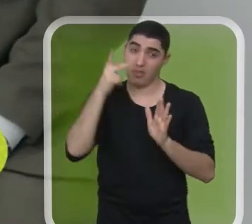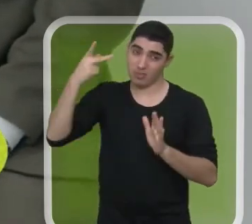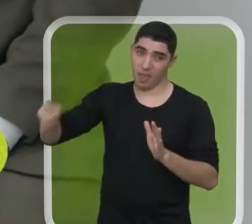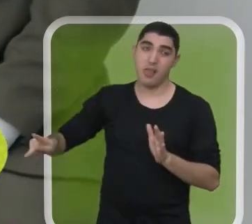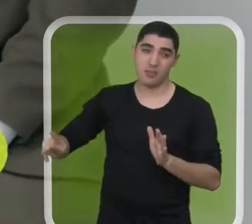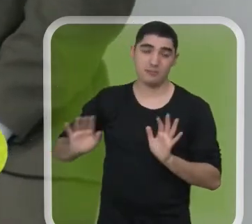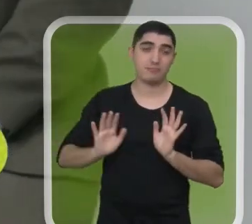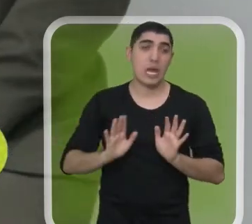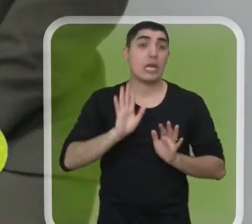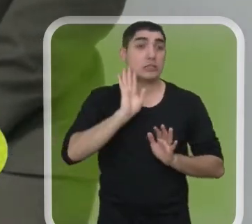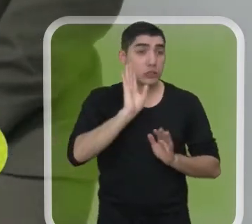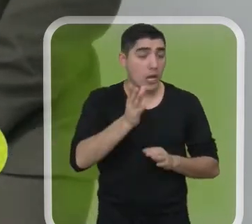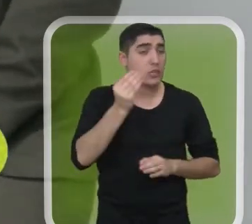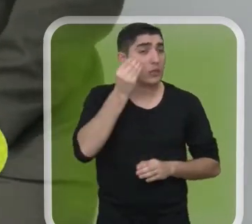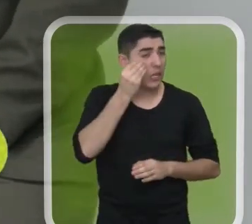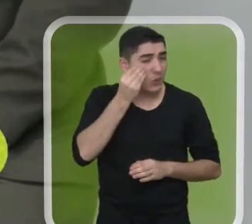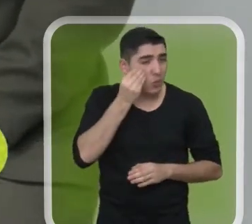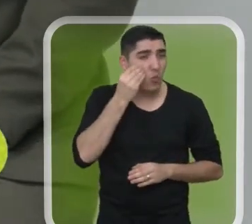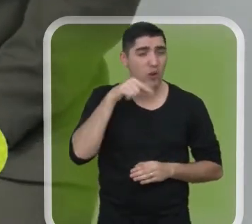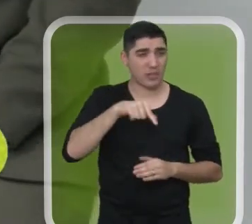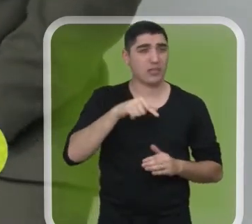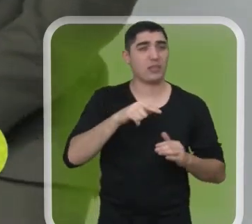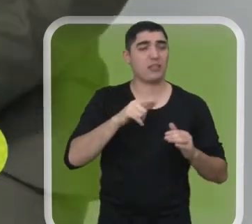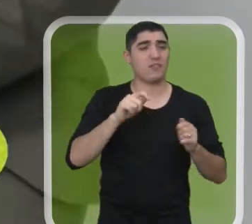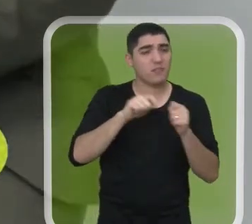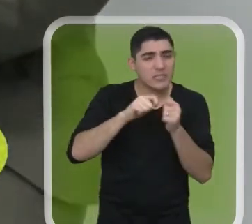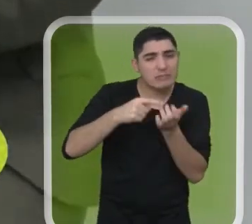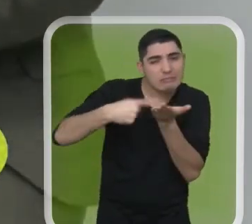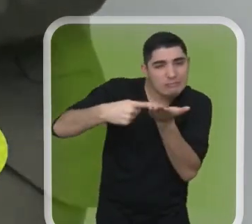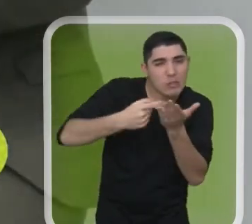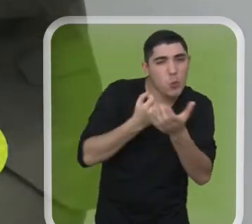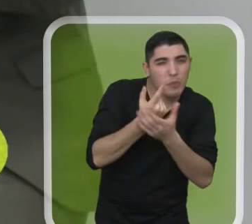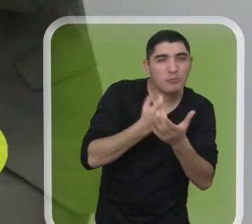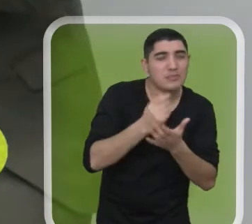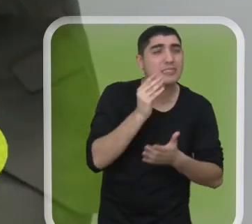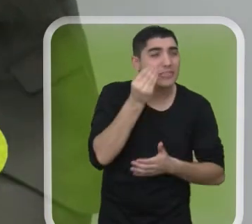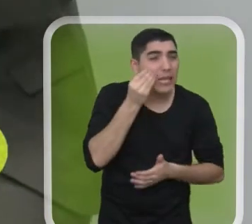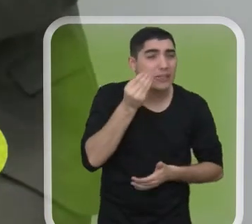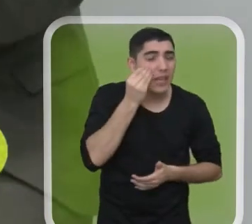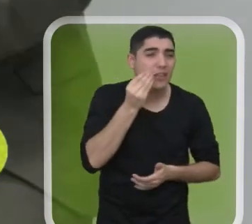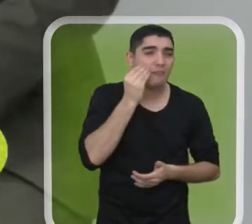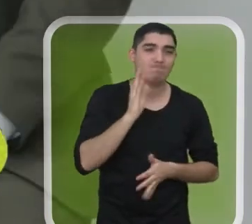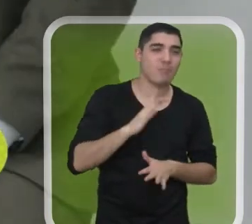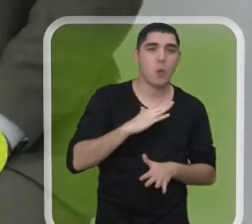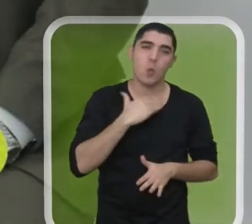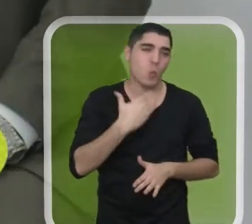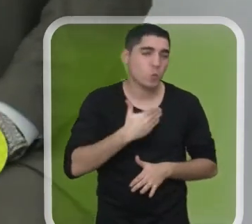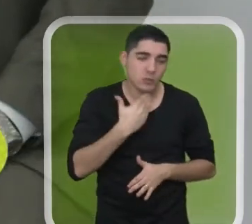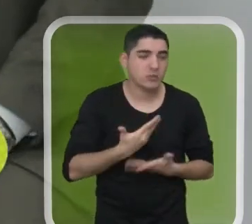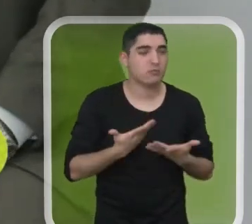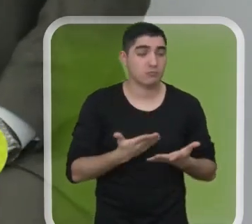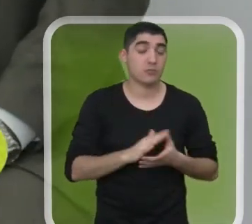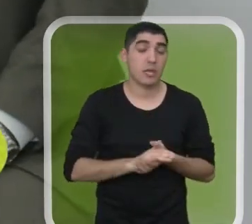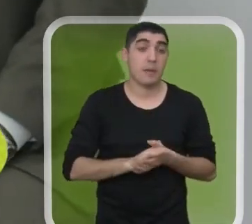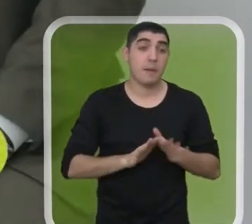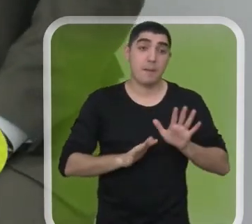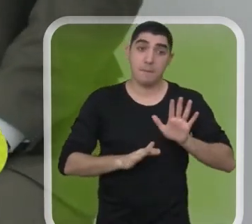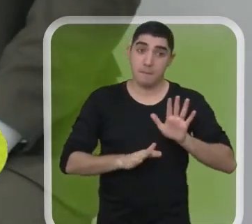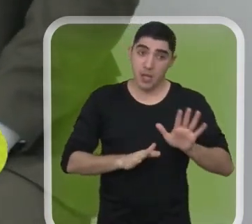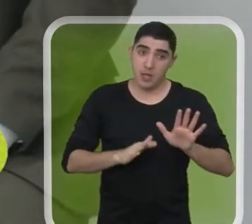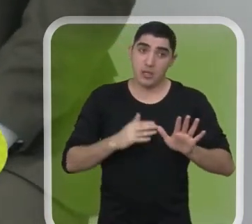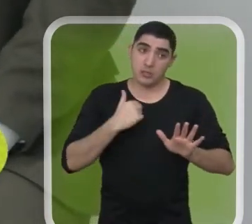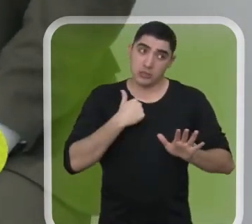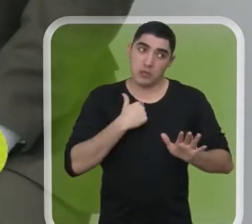algumas vezes. Acho que o mercado é assim mesmo, né? Você vai adequando àquela licitação que você está fazendo. Mas eu tomo